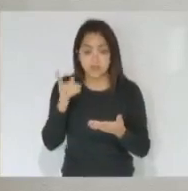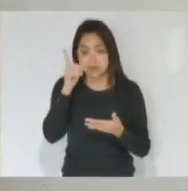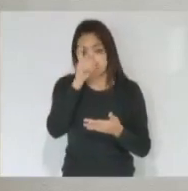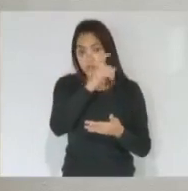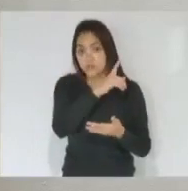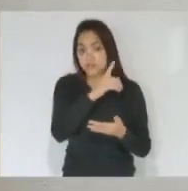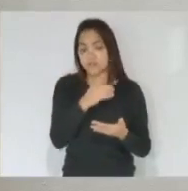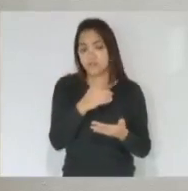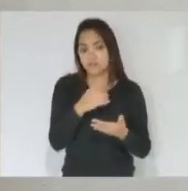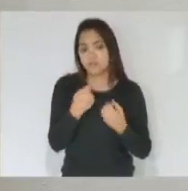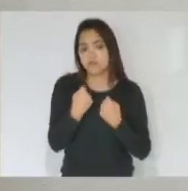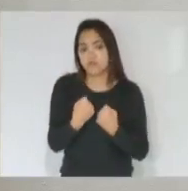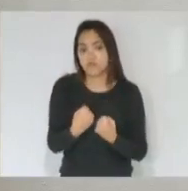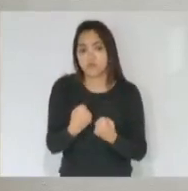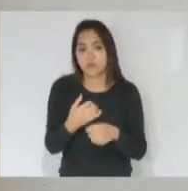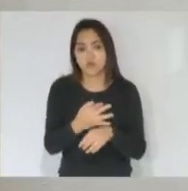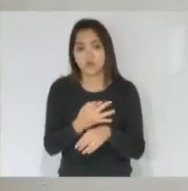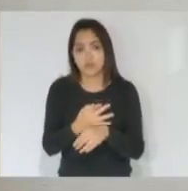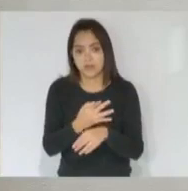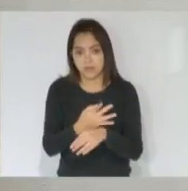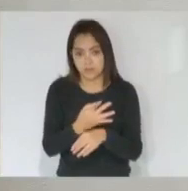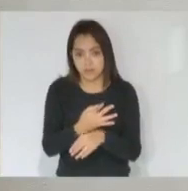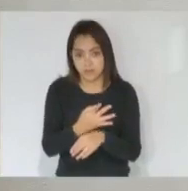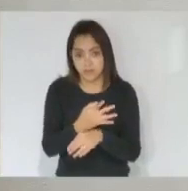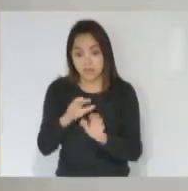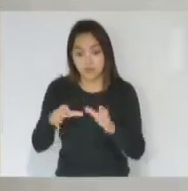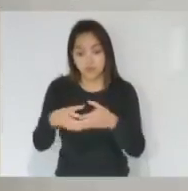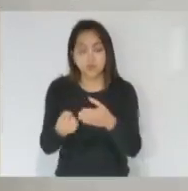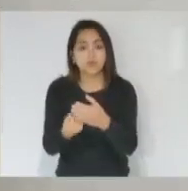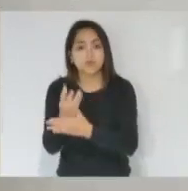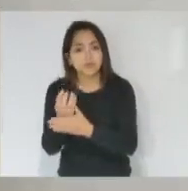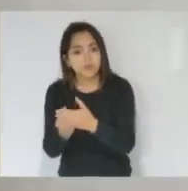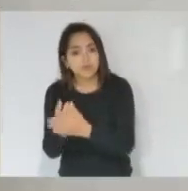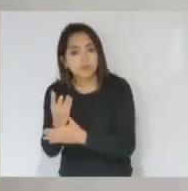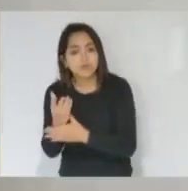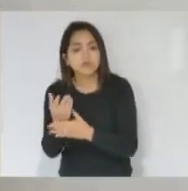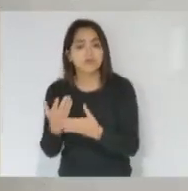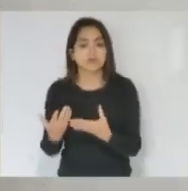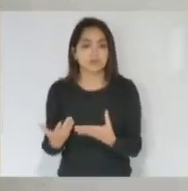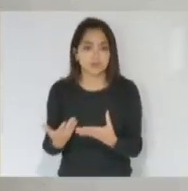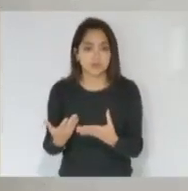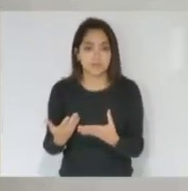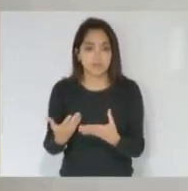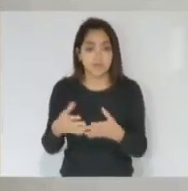ser suportado por a classe que produz alimentos, pela